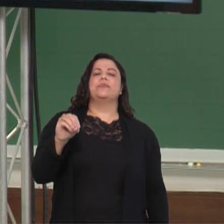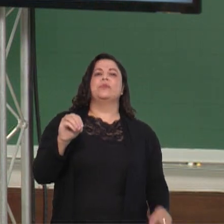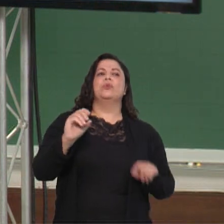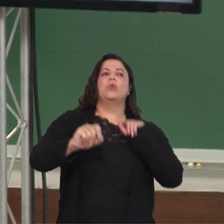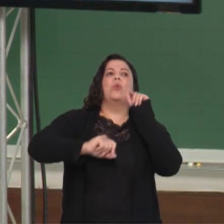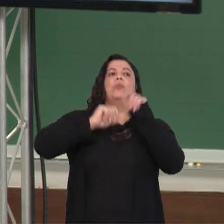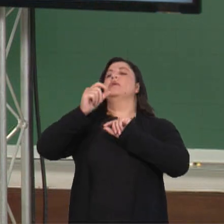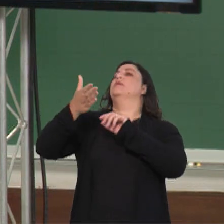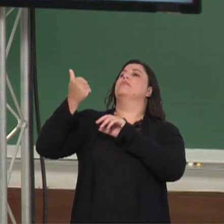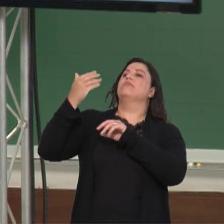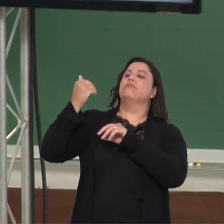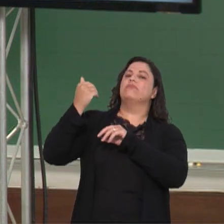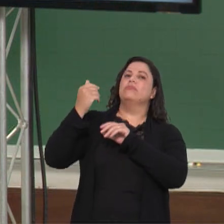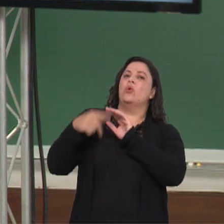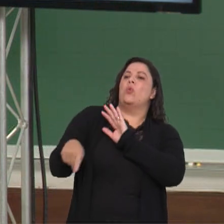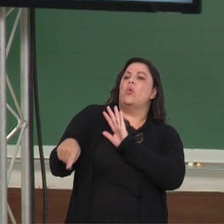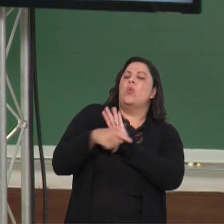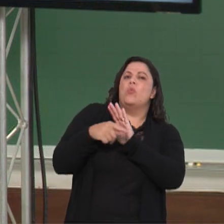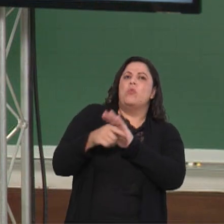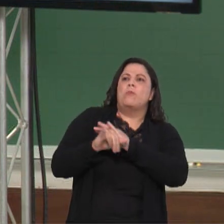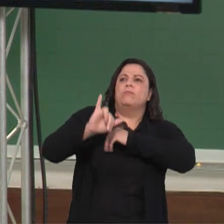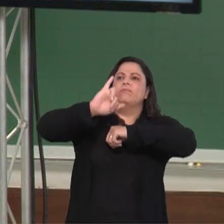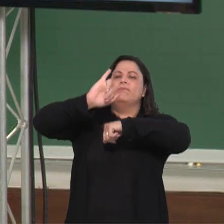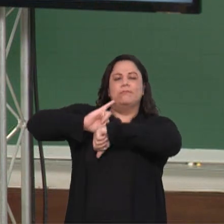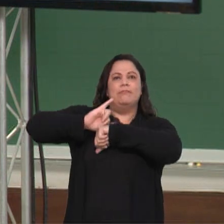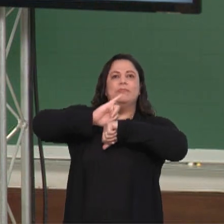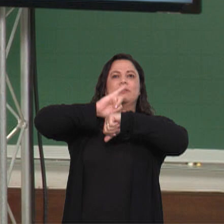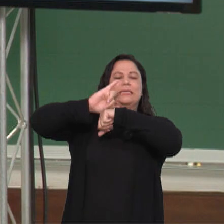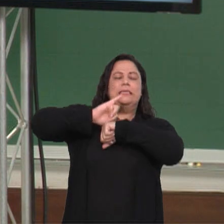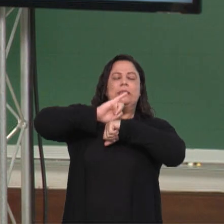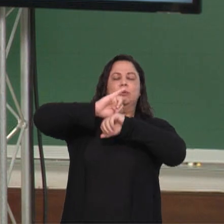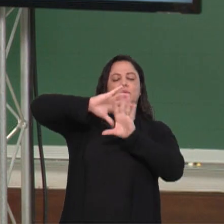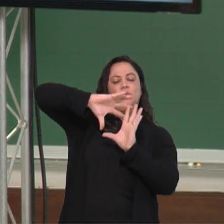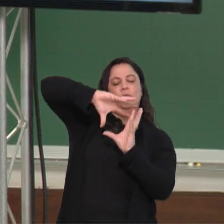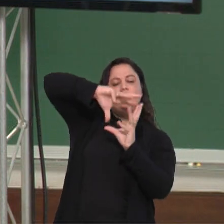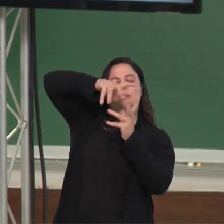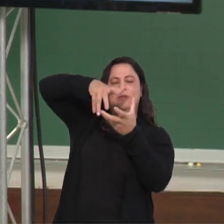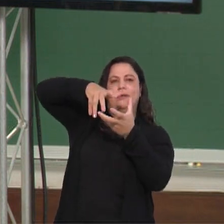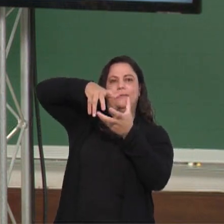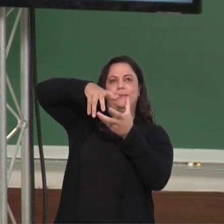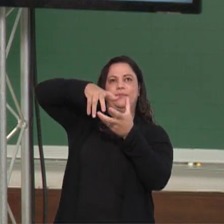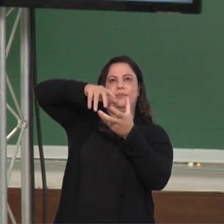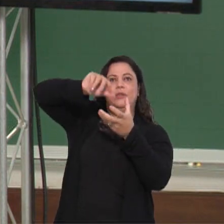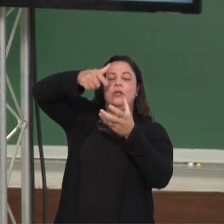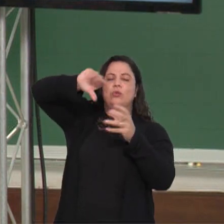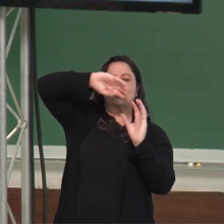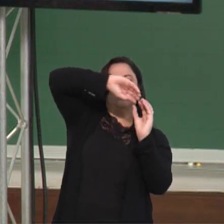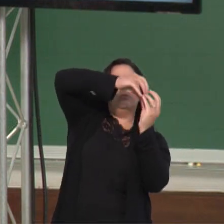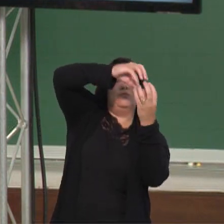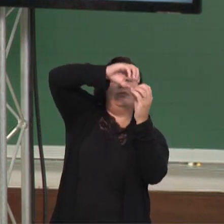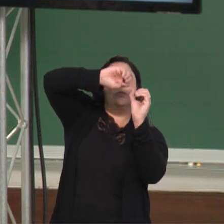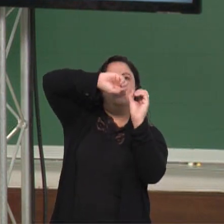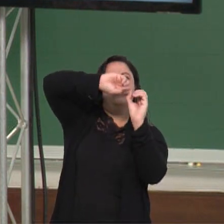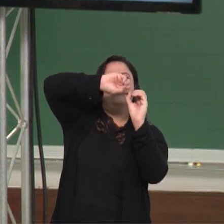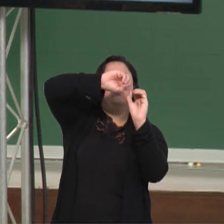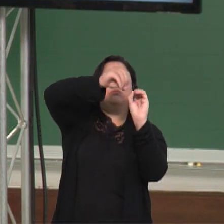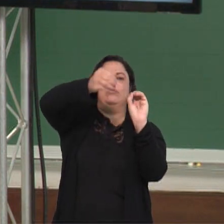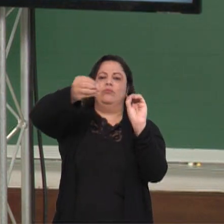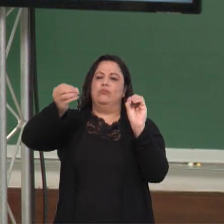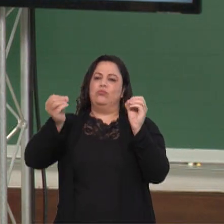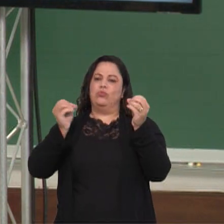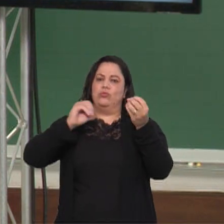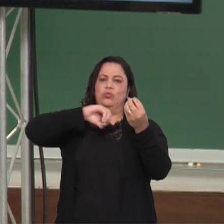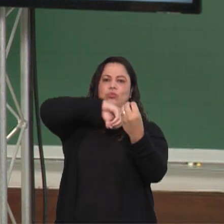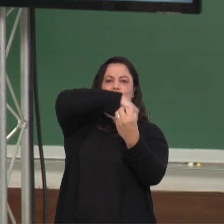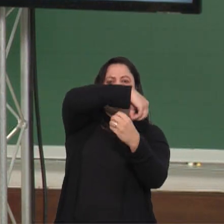centro do universo era a Terra, né, e todos os outros planetas giravam em volta da Terra. Hipátia provavelmente foi uma